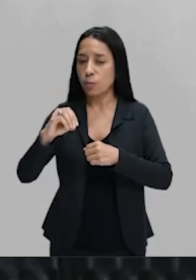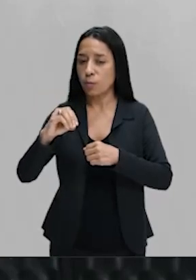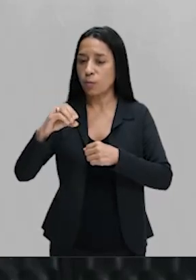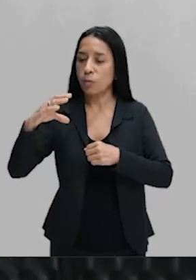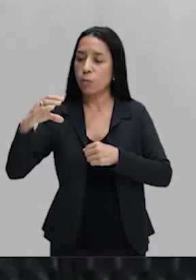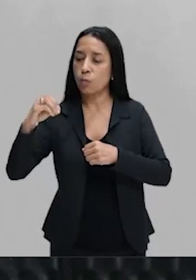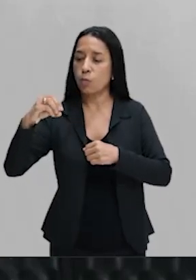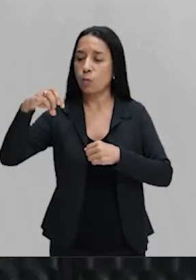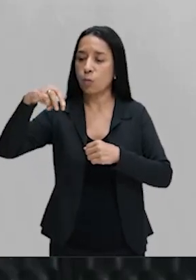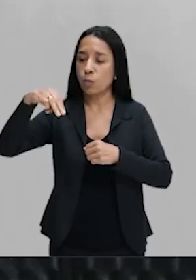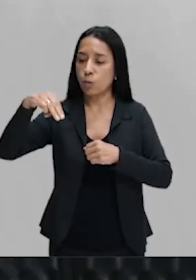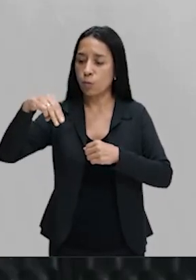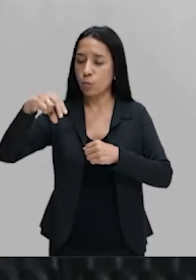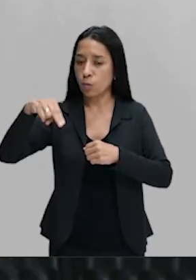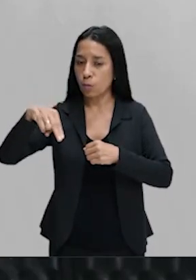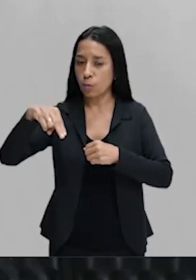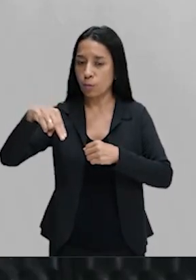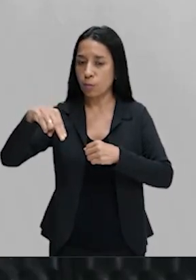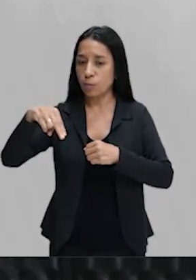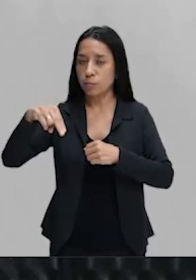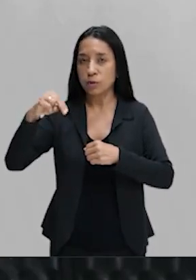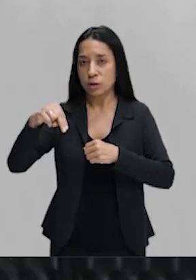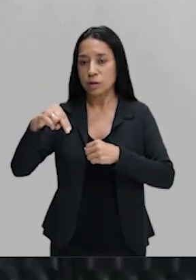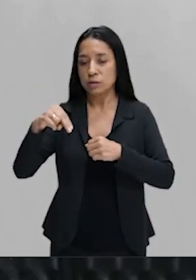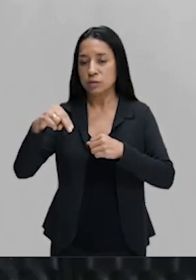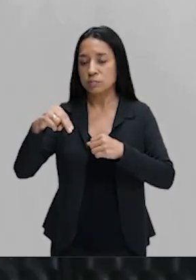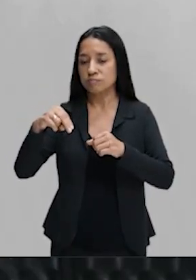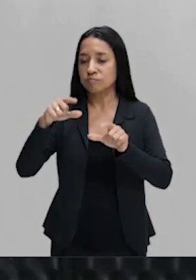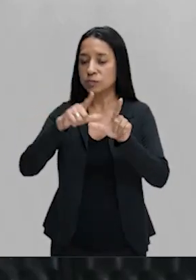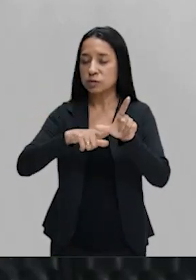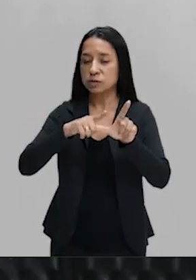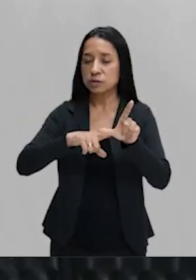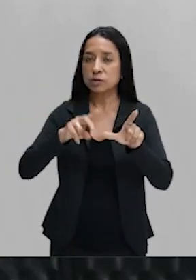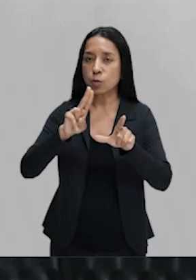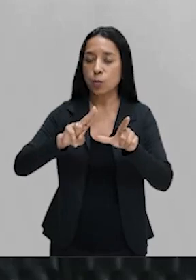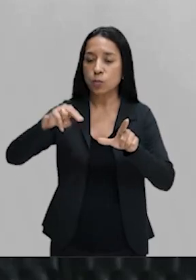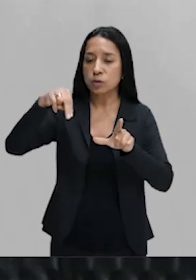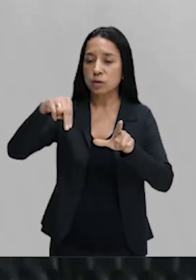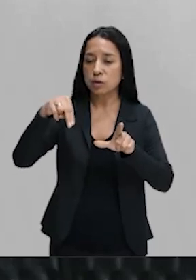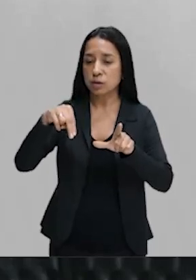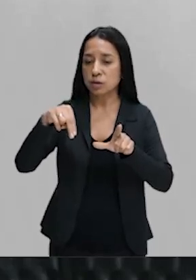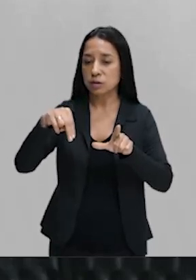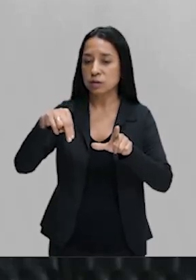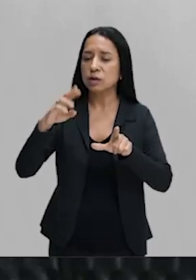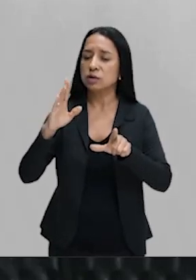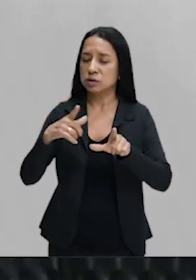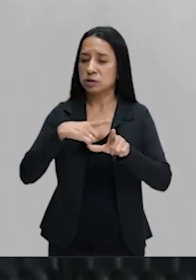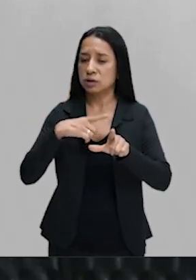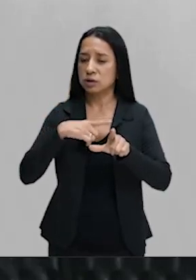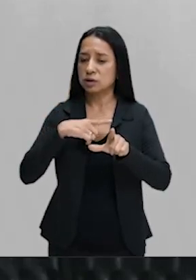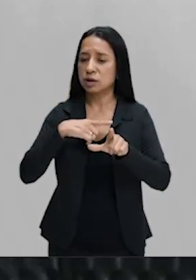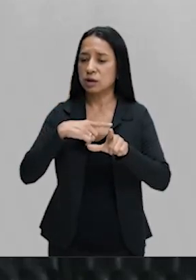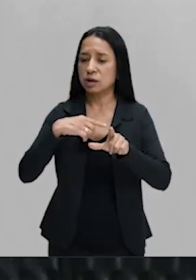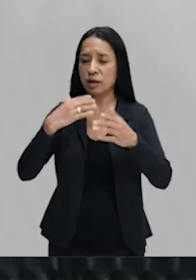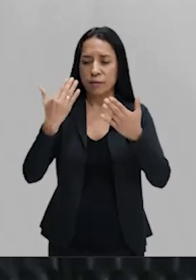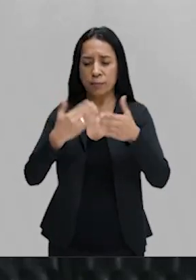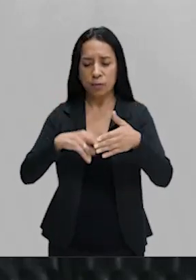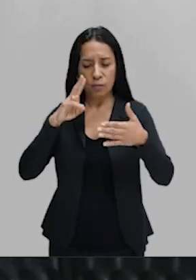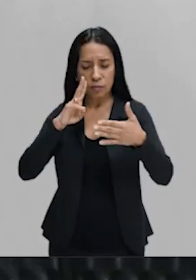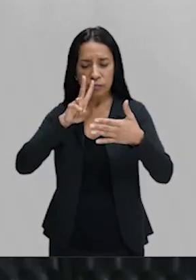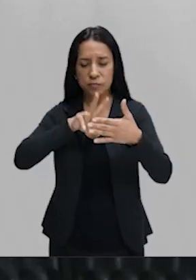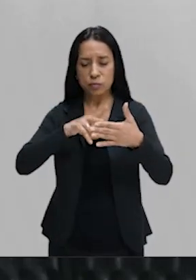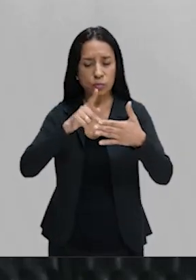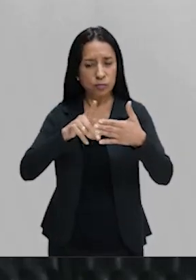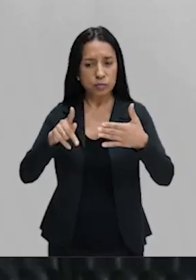N, tá? É com N. Eu já vi algumas situações de prova mesmo, de aluno,